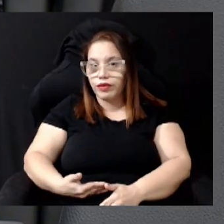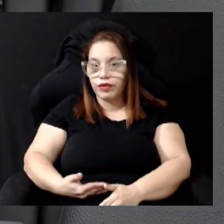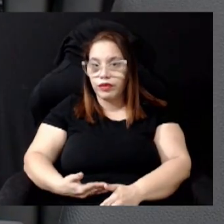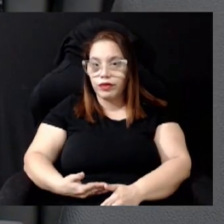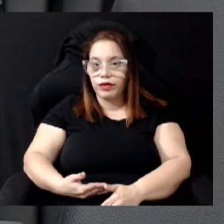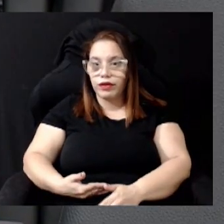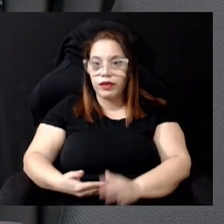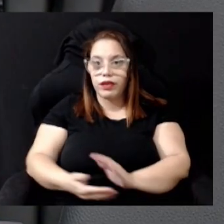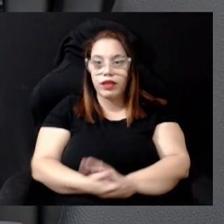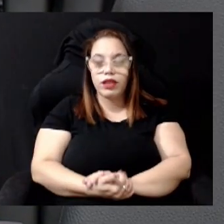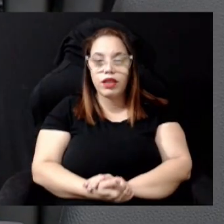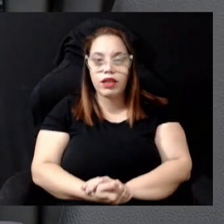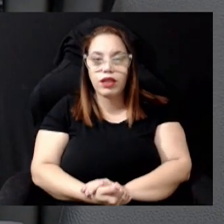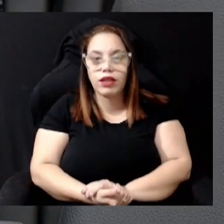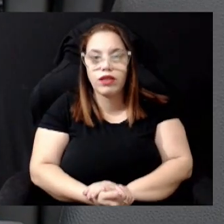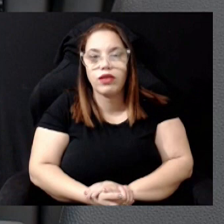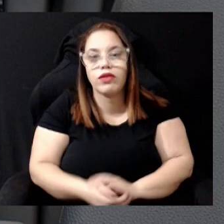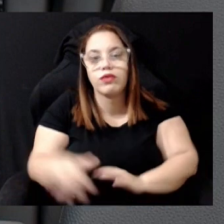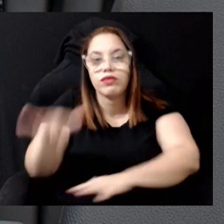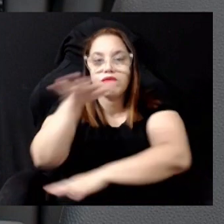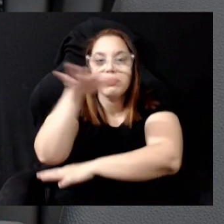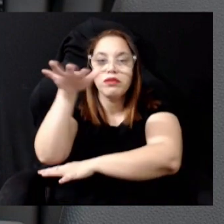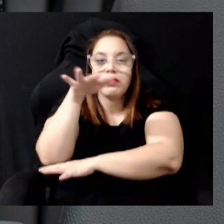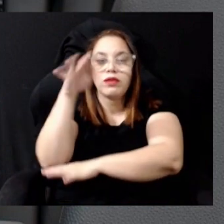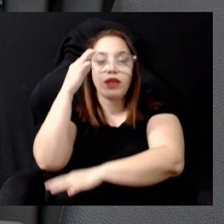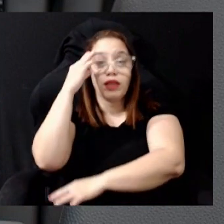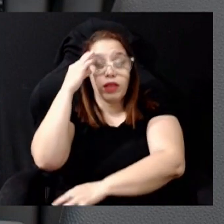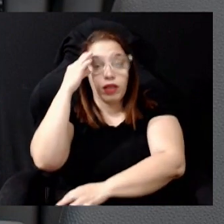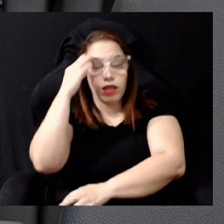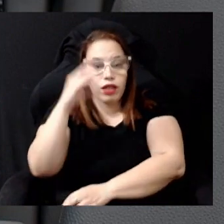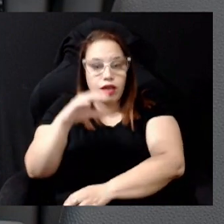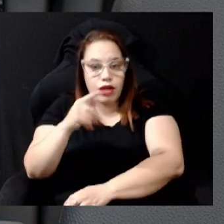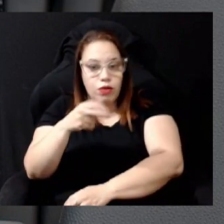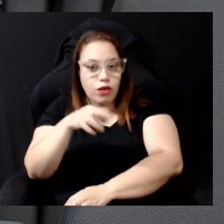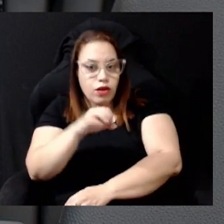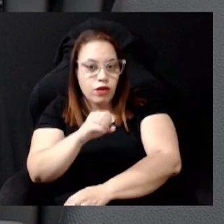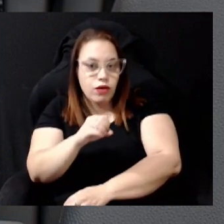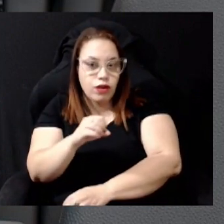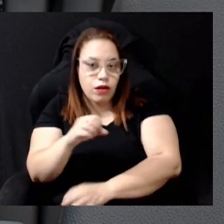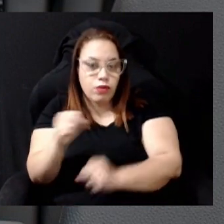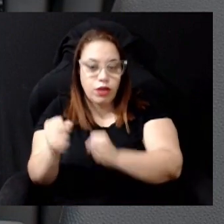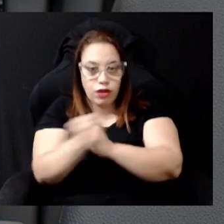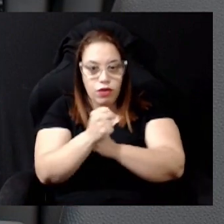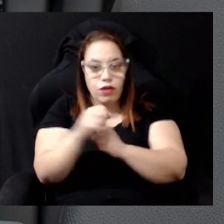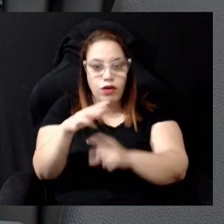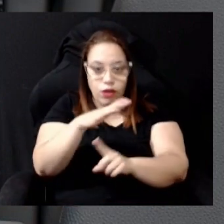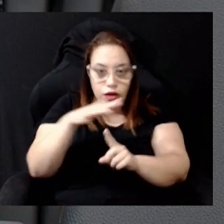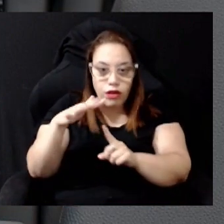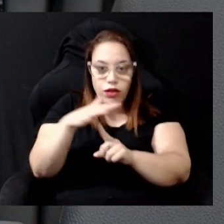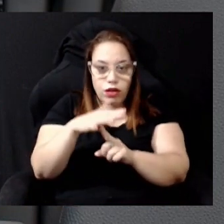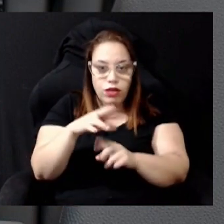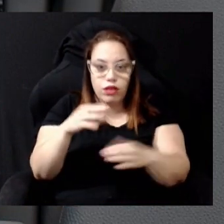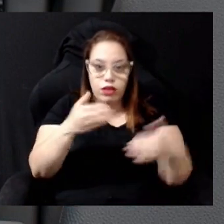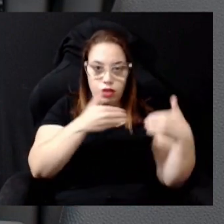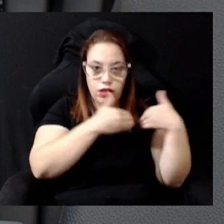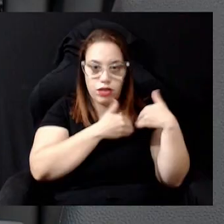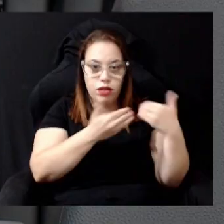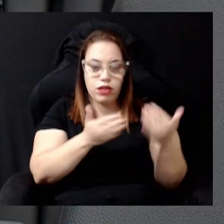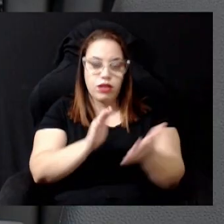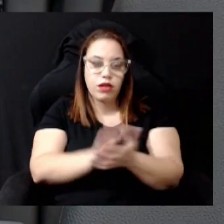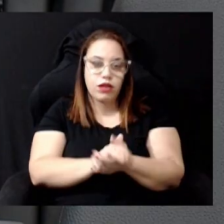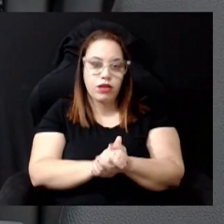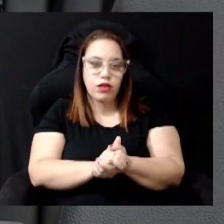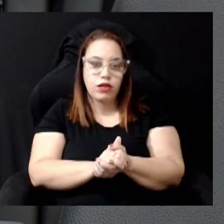numa área de praça, tem campo de várzea que é área de preservação ambiental, portanto, responsabilidade da Secretaria de Serviços Públicos,